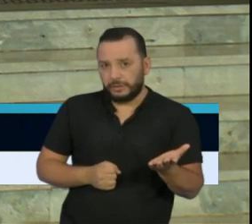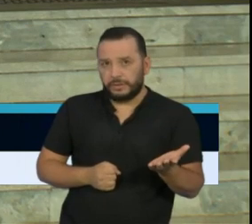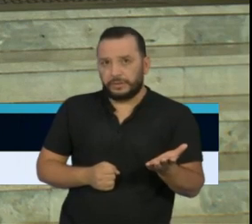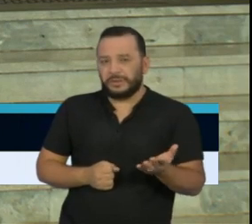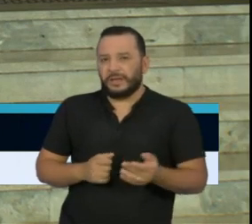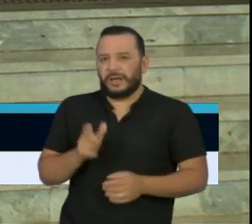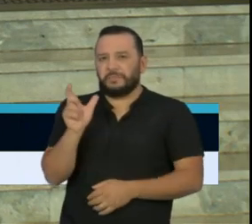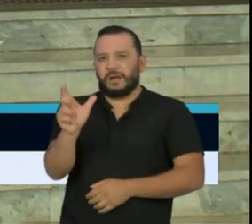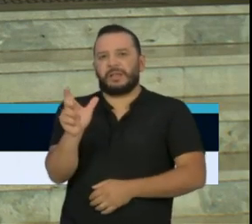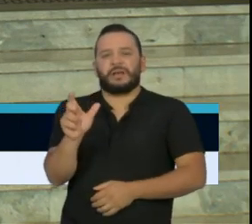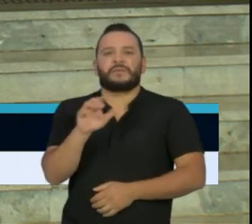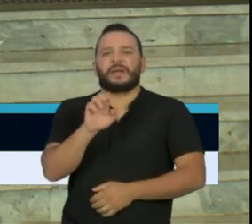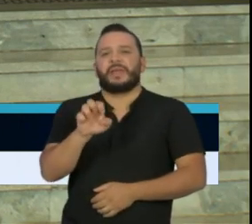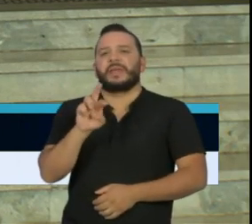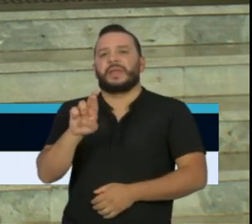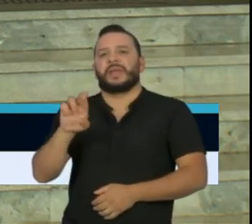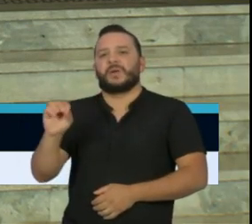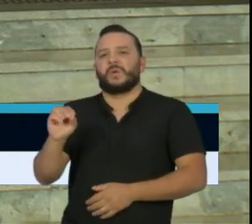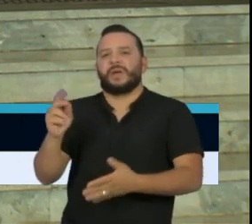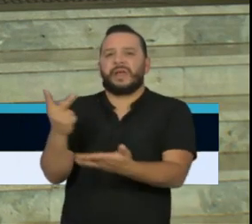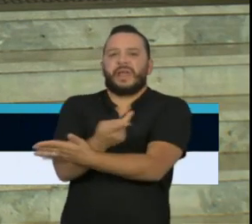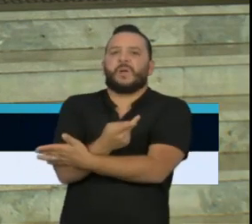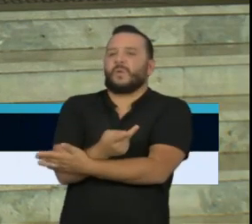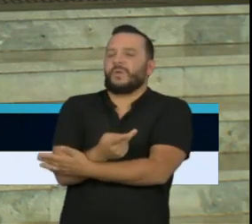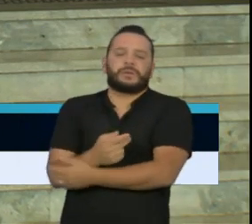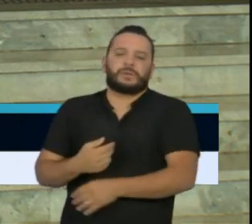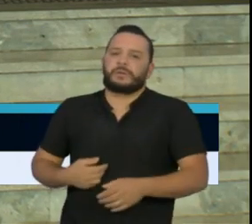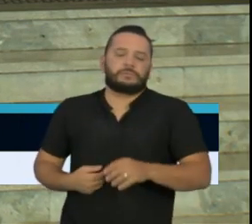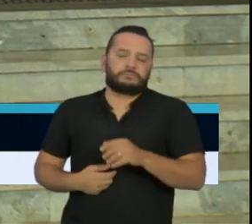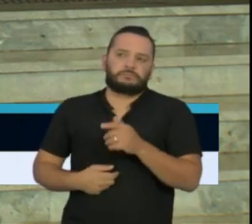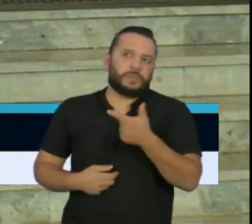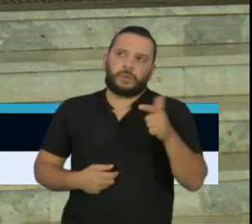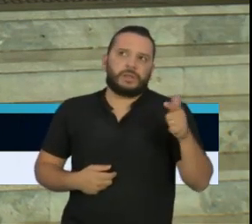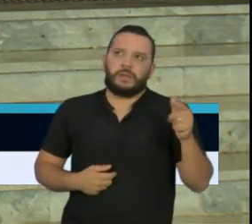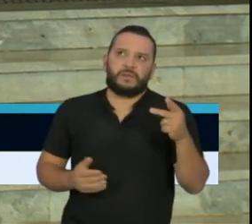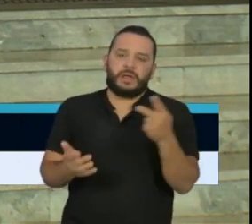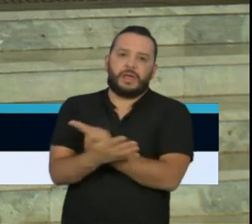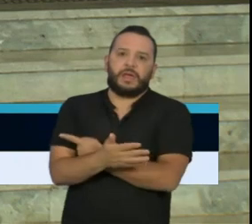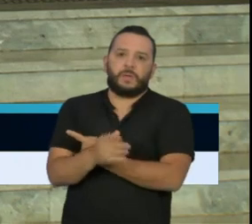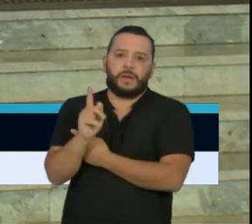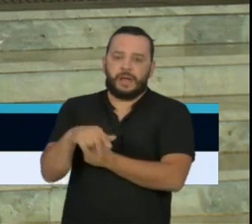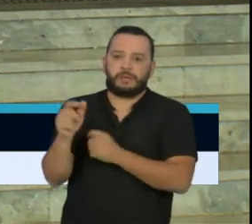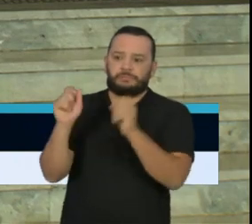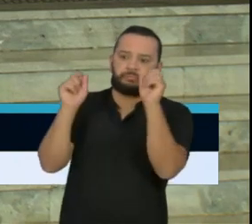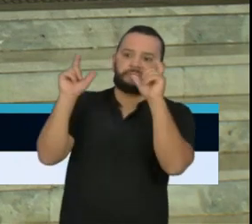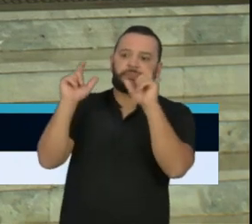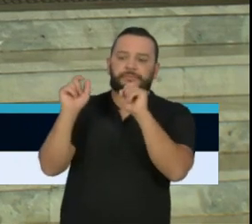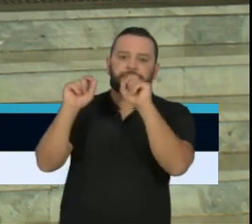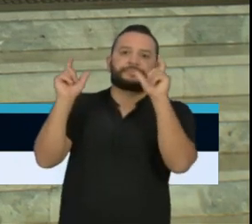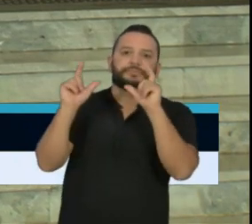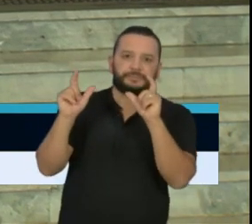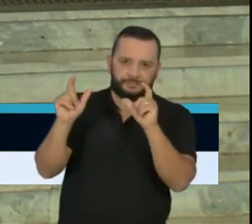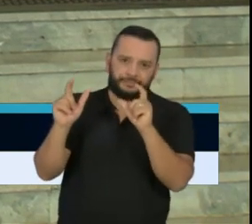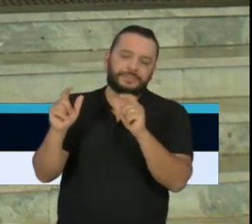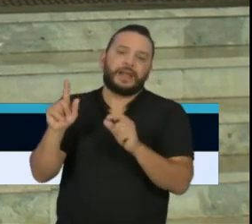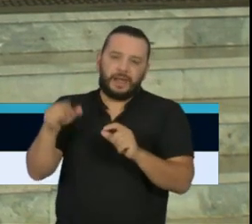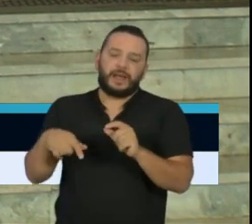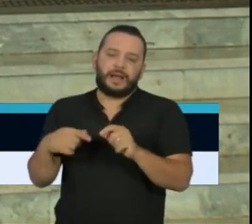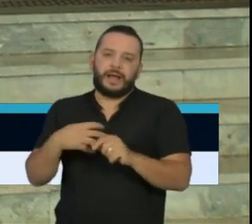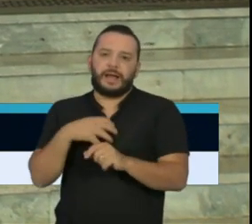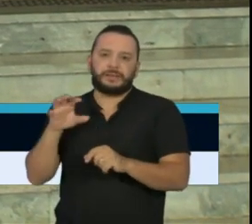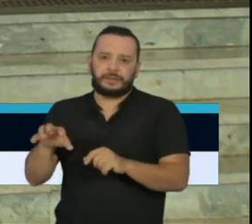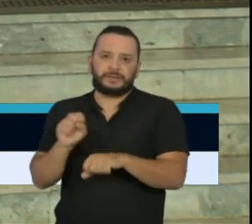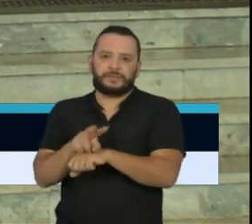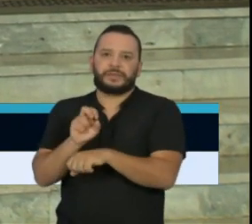palavra erro, eu acho que não aconteceu, ninguém errou. Nós, muitas vezes, somos surpreendidos, e assim é a epidemia. E a